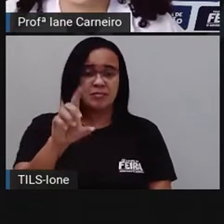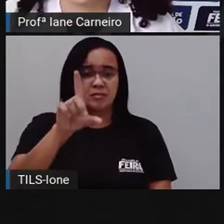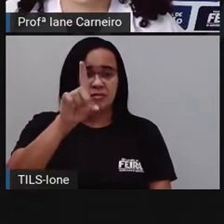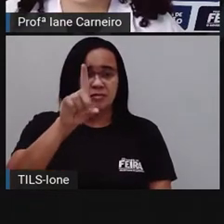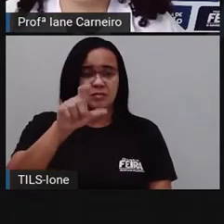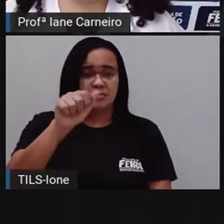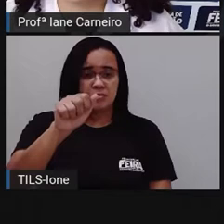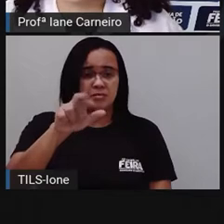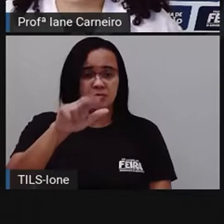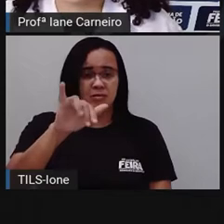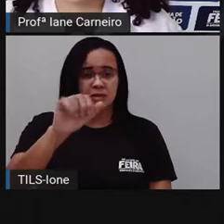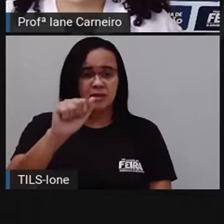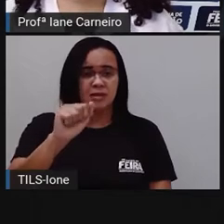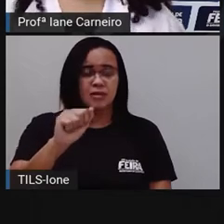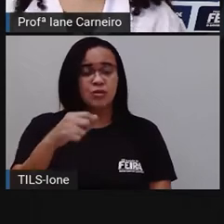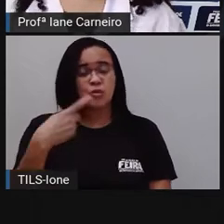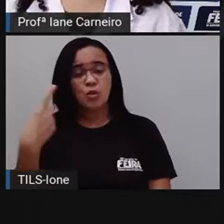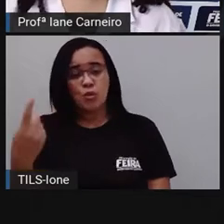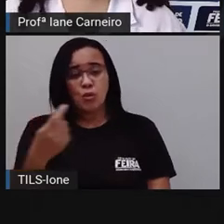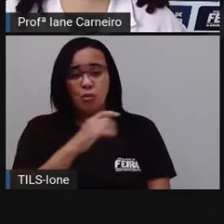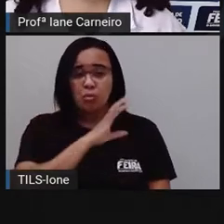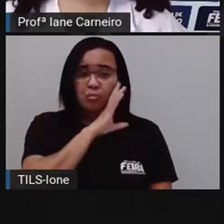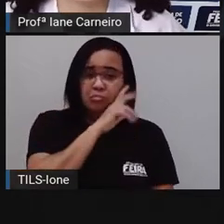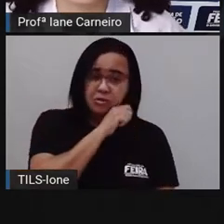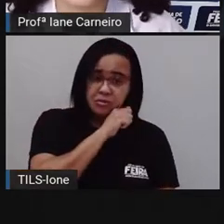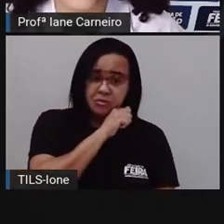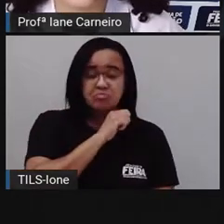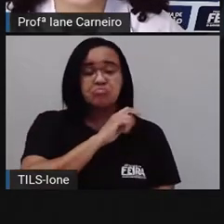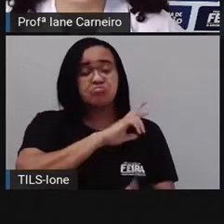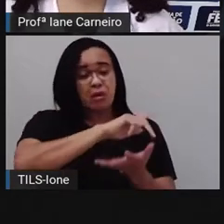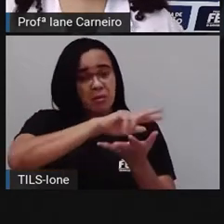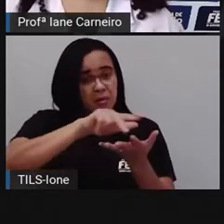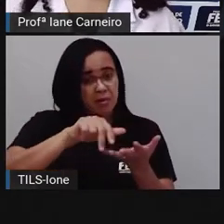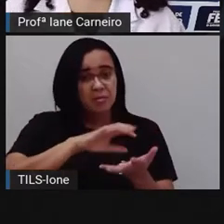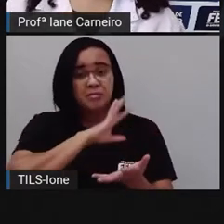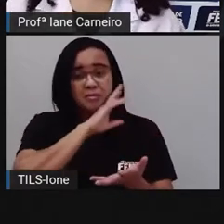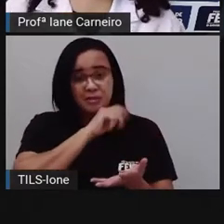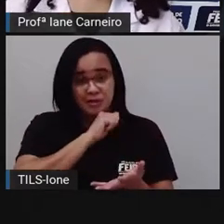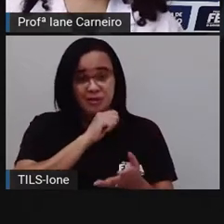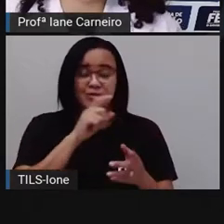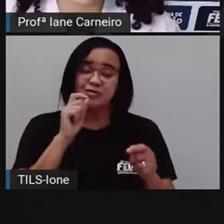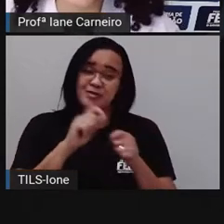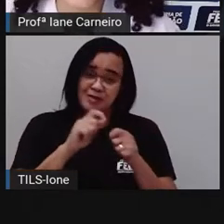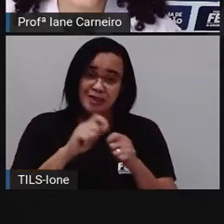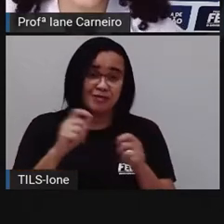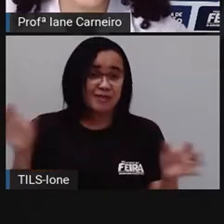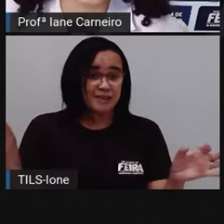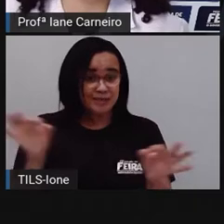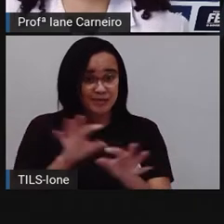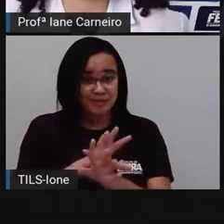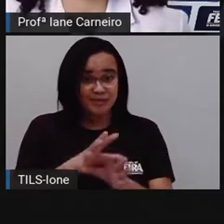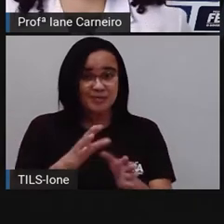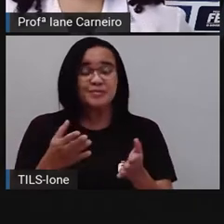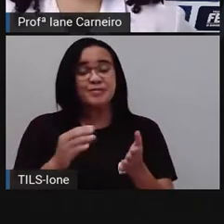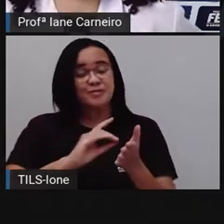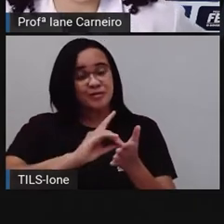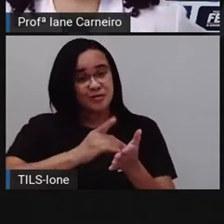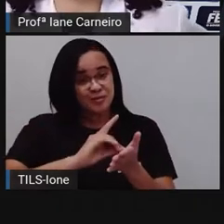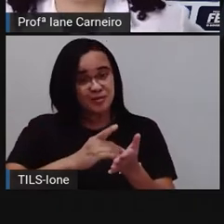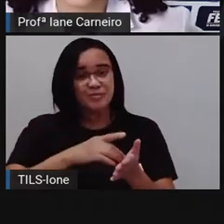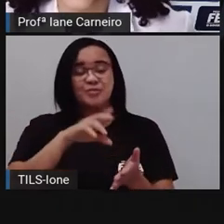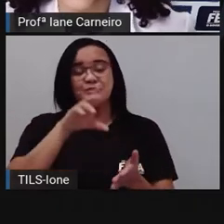Um bicho, muitos bichos. Pronto, está feito o bichodário de Thelma Guimarães, com diversão e